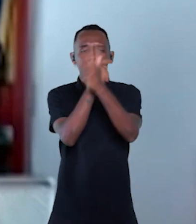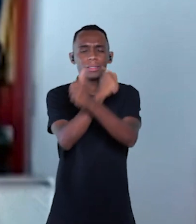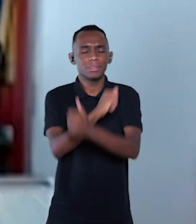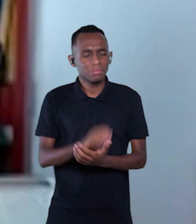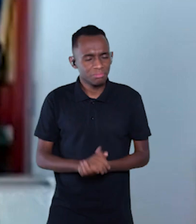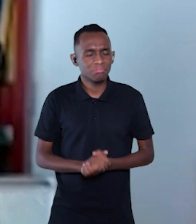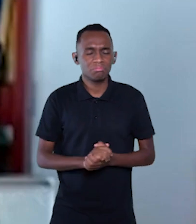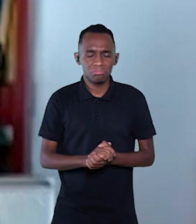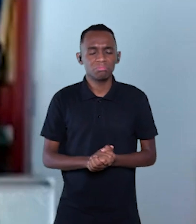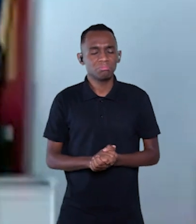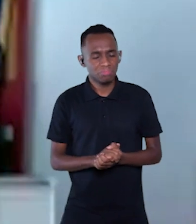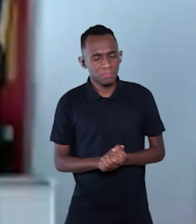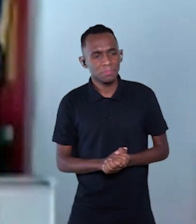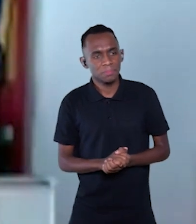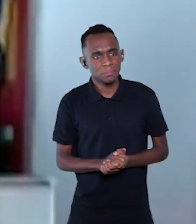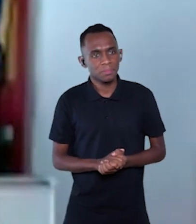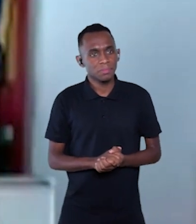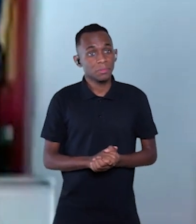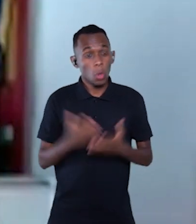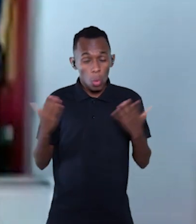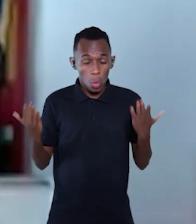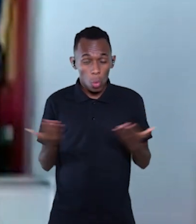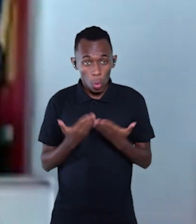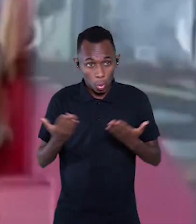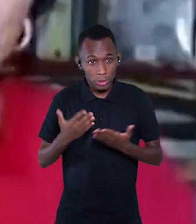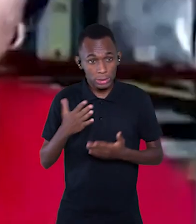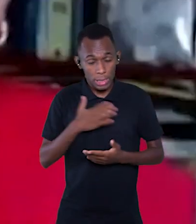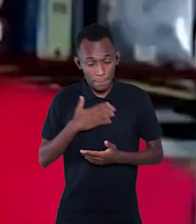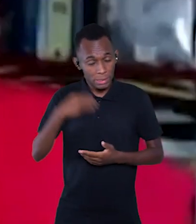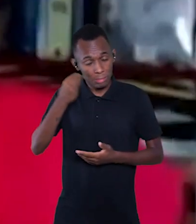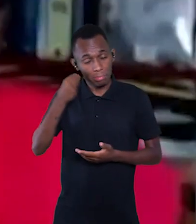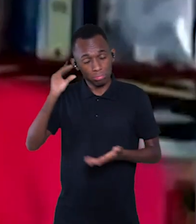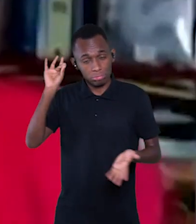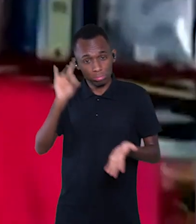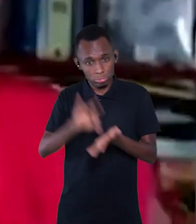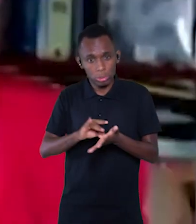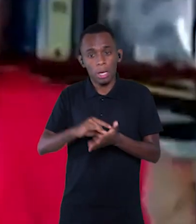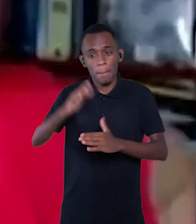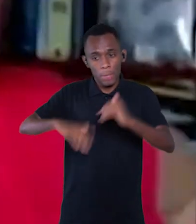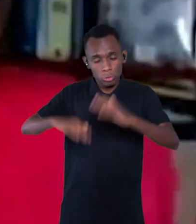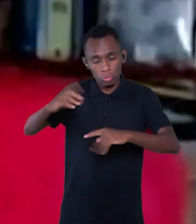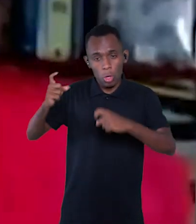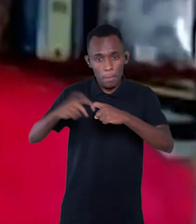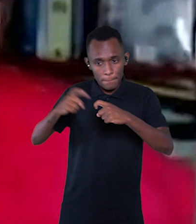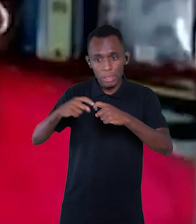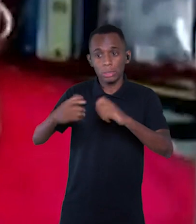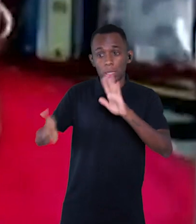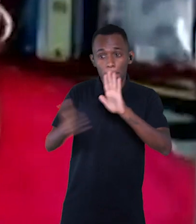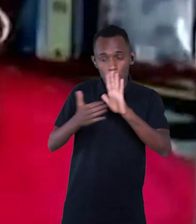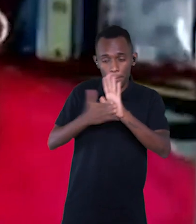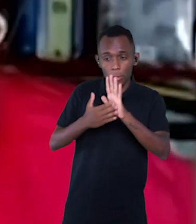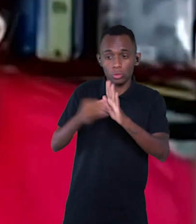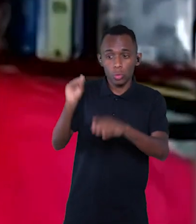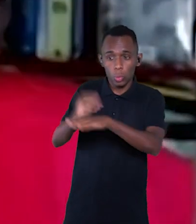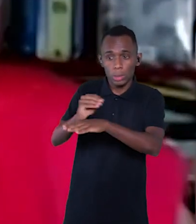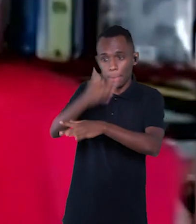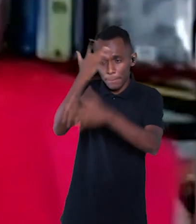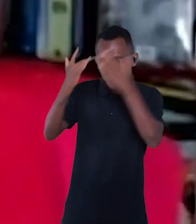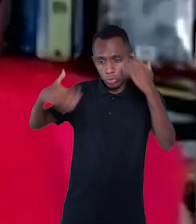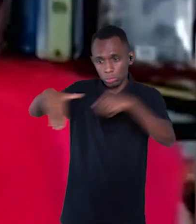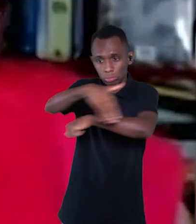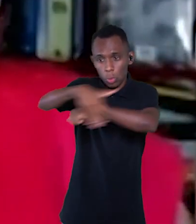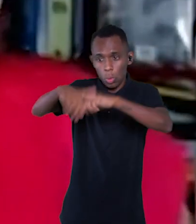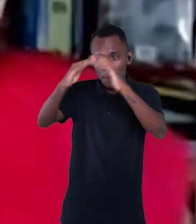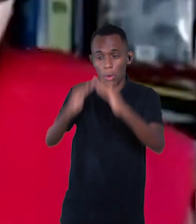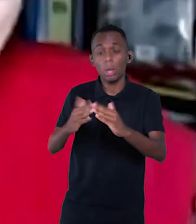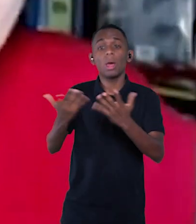Que lindo, com dignidade, né? E hoje a minha realidade como uma médica que se propõe a cuidar de pessoas em